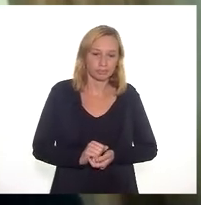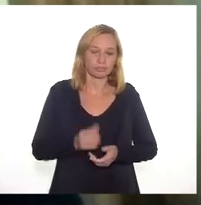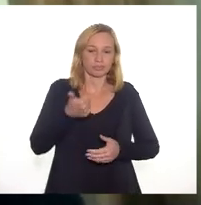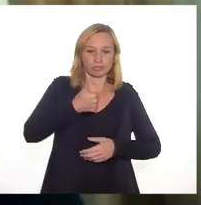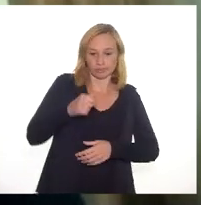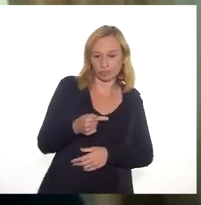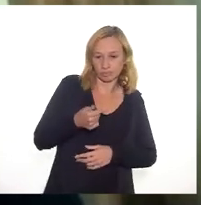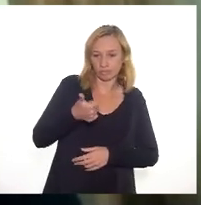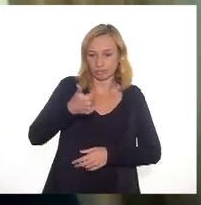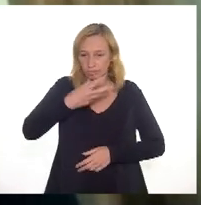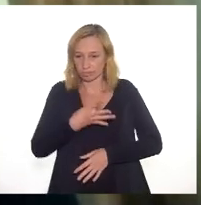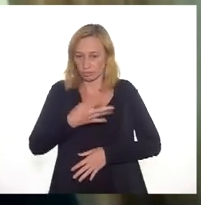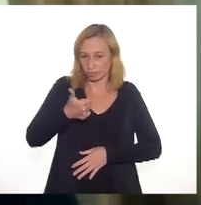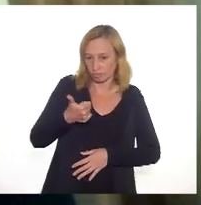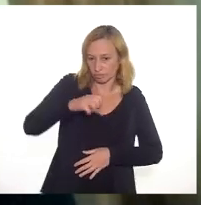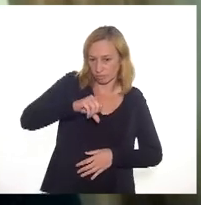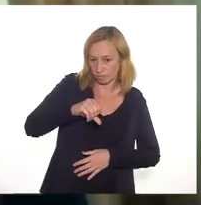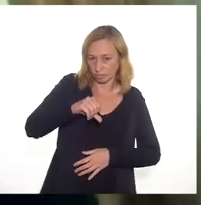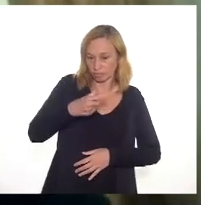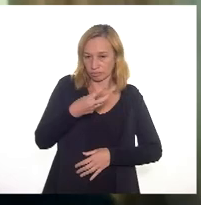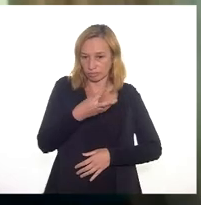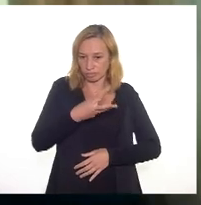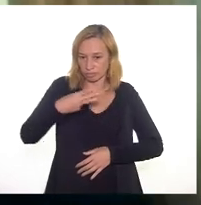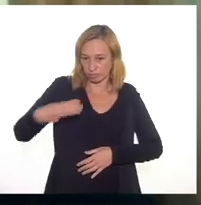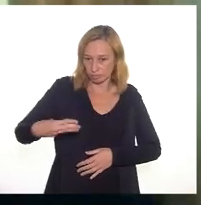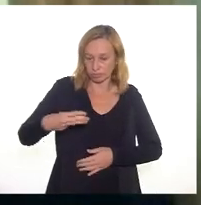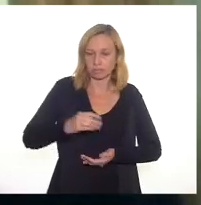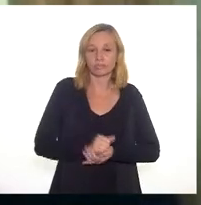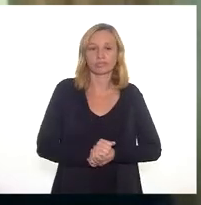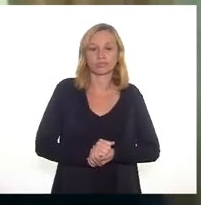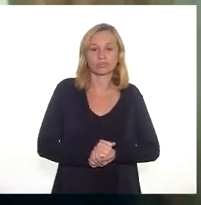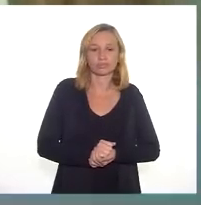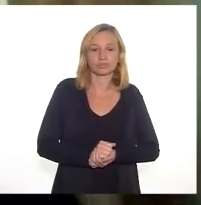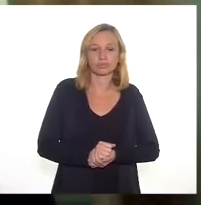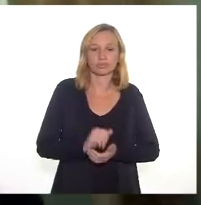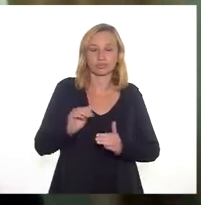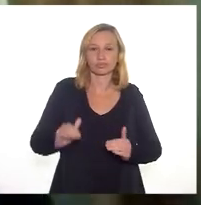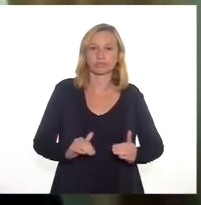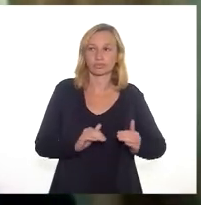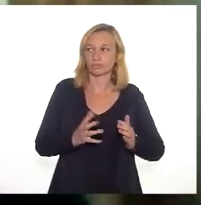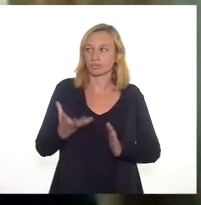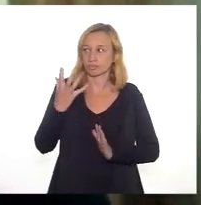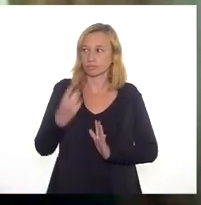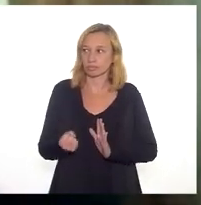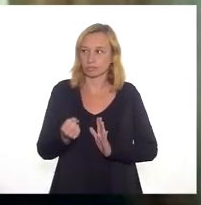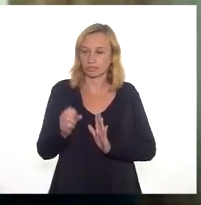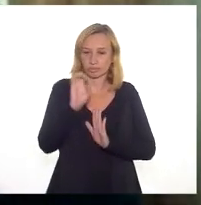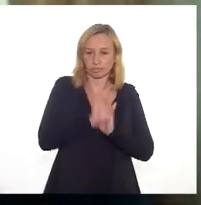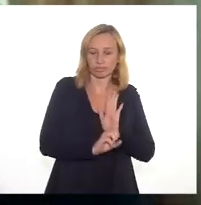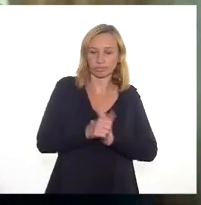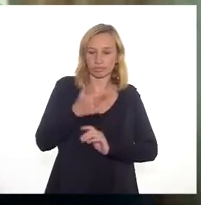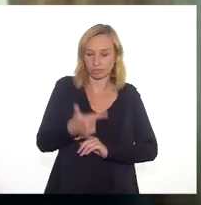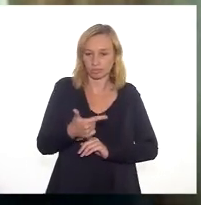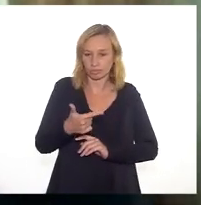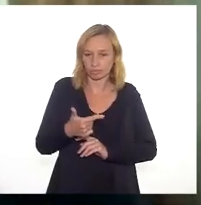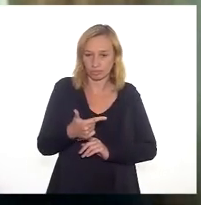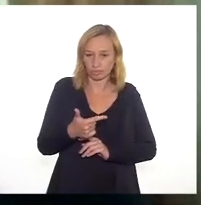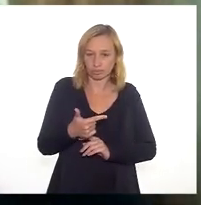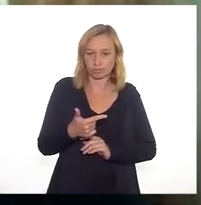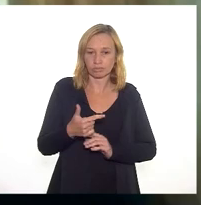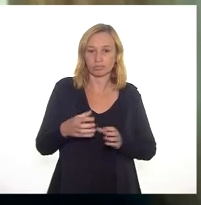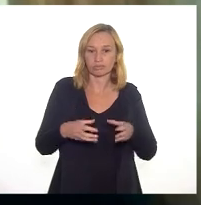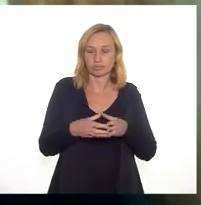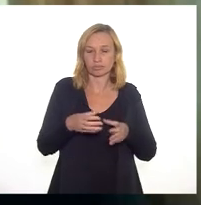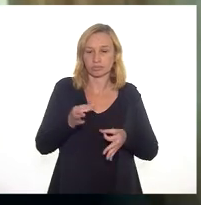17, 24, 29 e 33, favorável com subemenda aglutinativa às emendas 2 da Comissão de